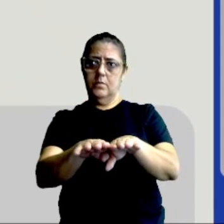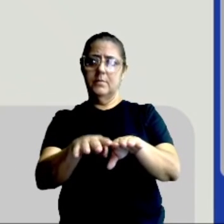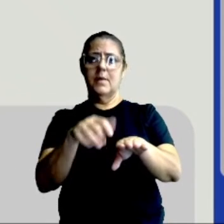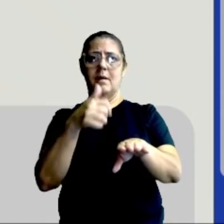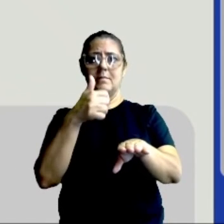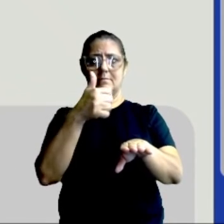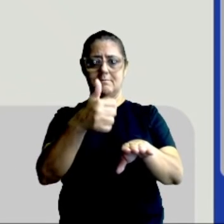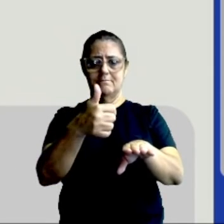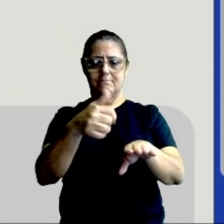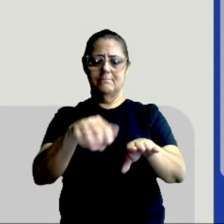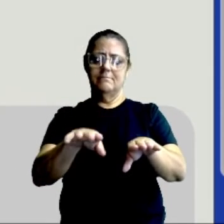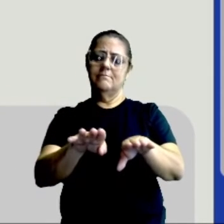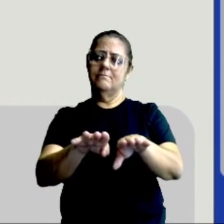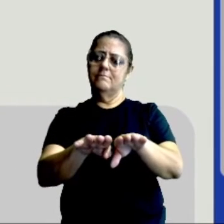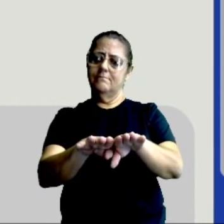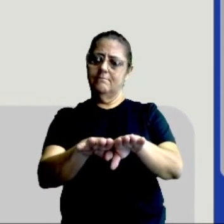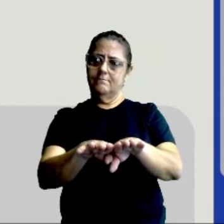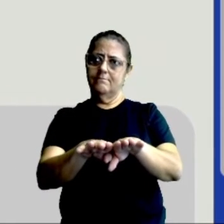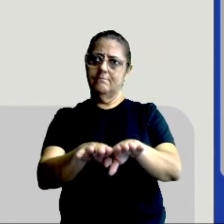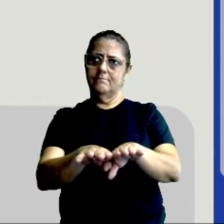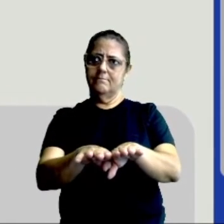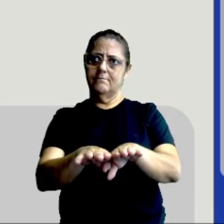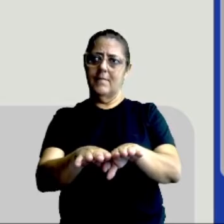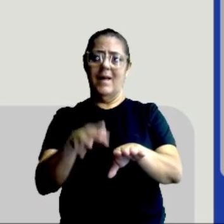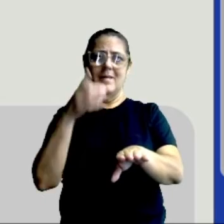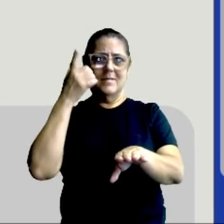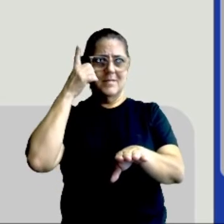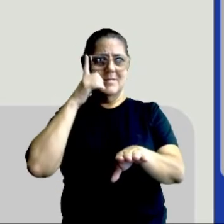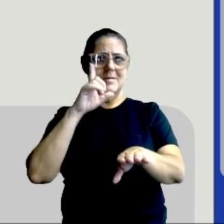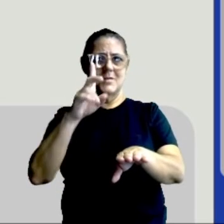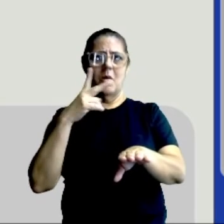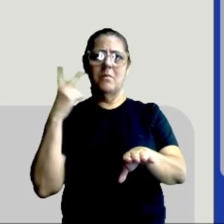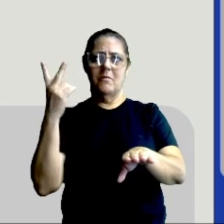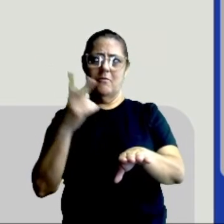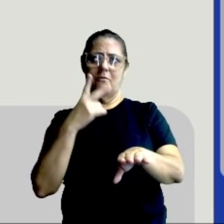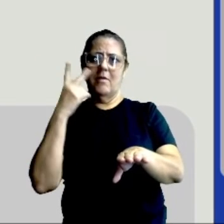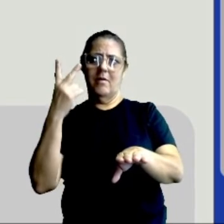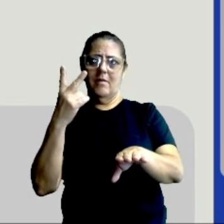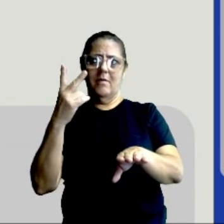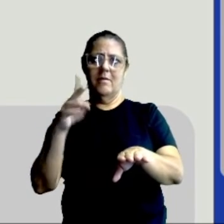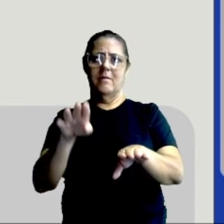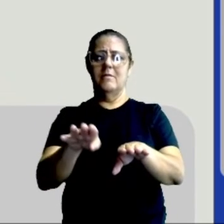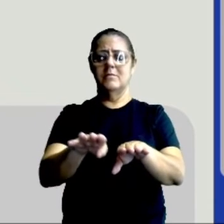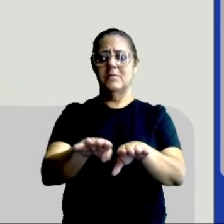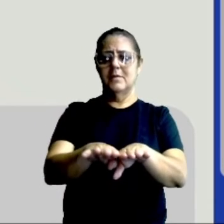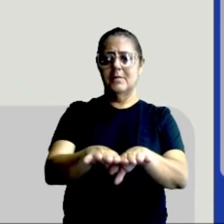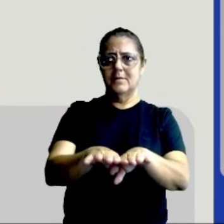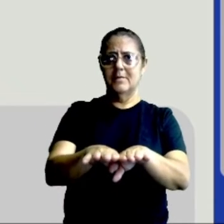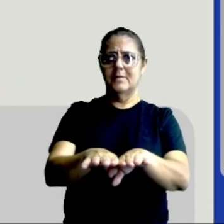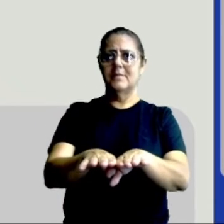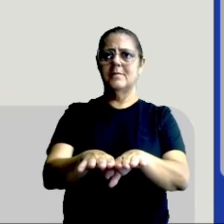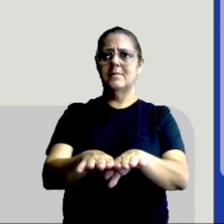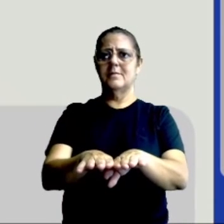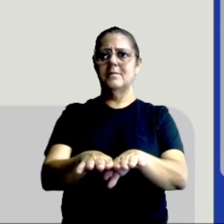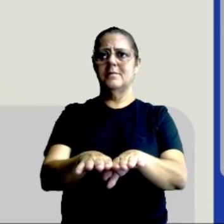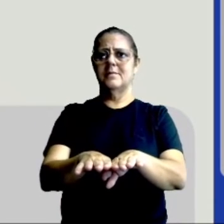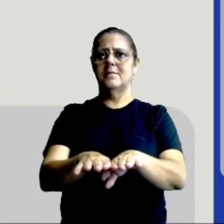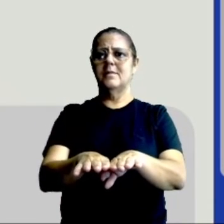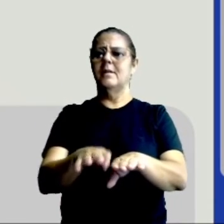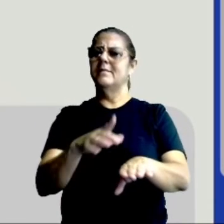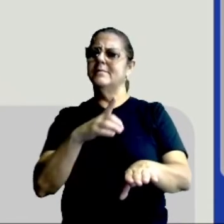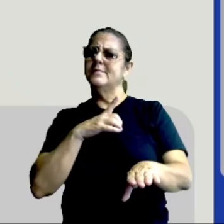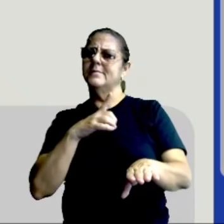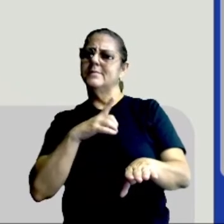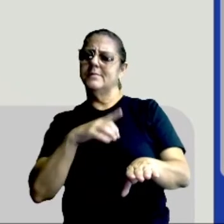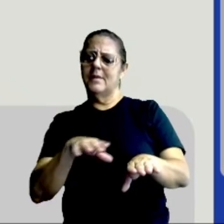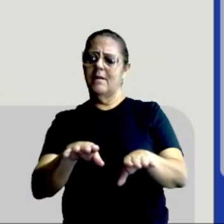nível, então, nós temos uma situação de equilíbrio. Muito bem. Balança equilibrada, ok. Se está